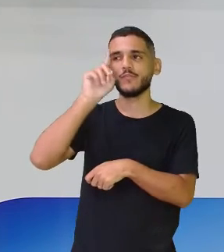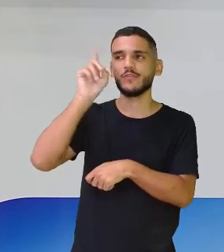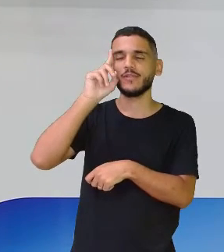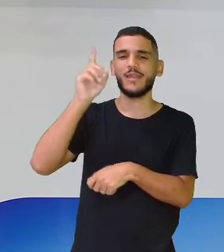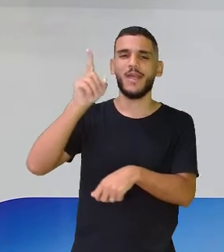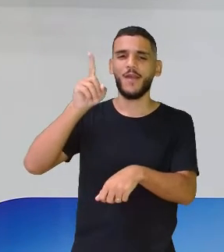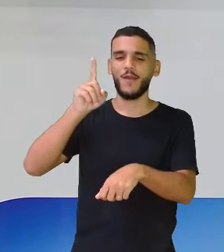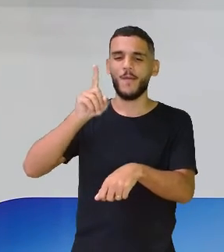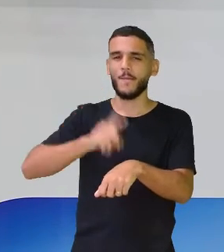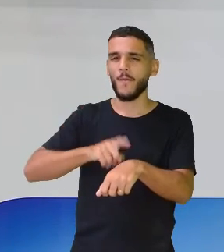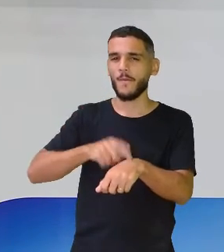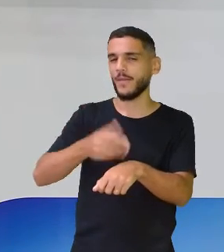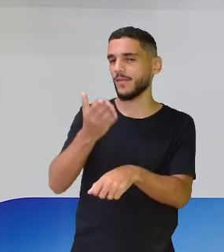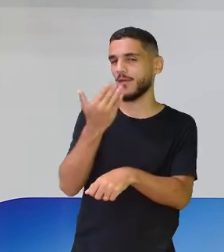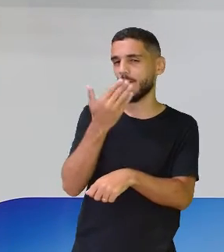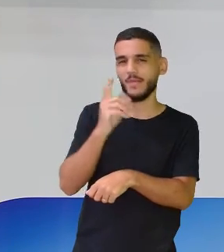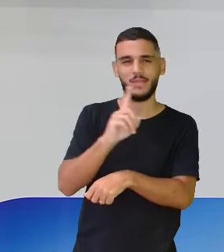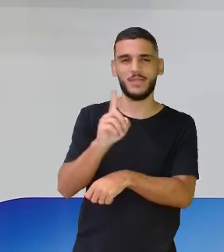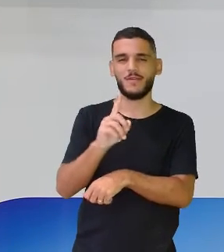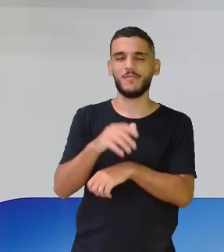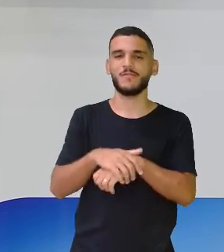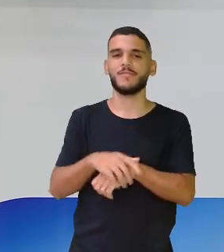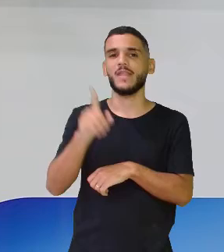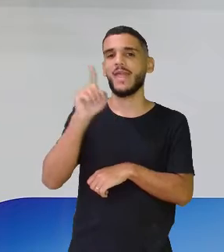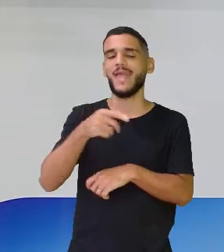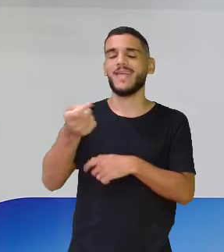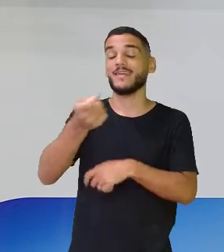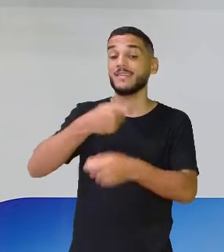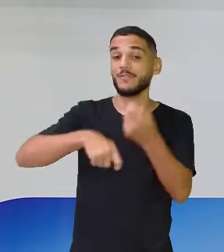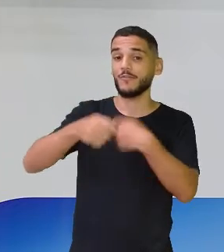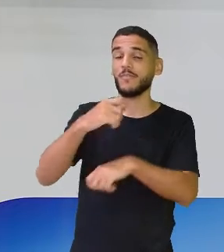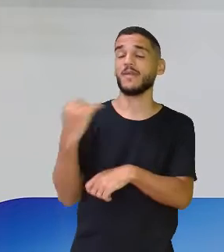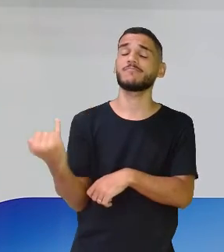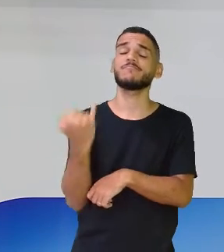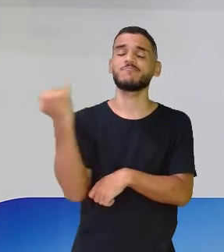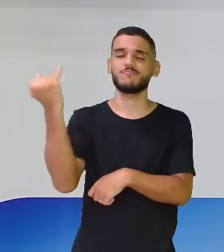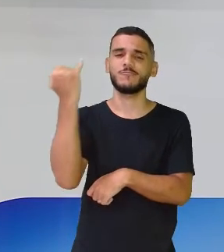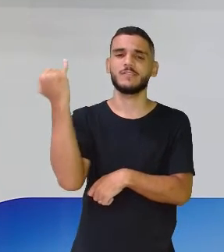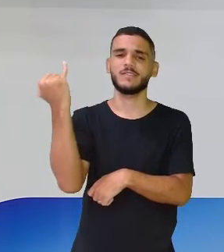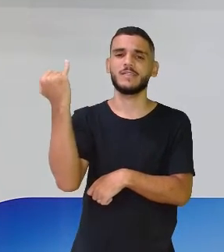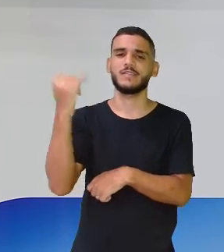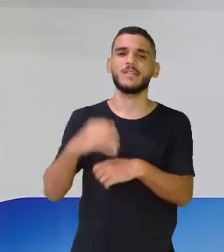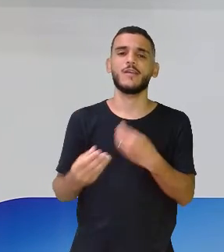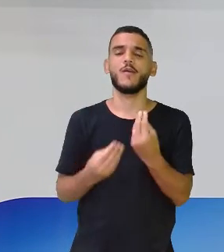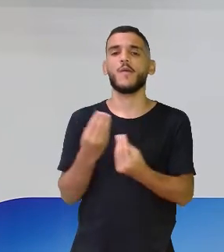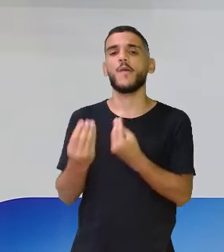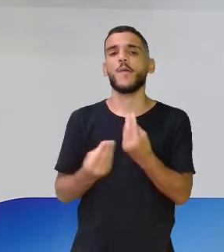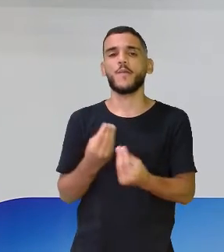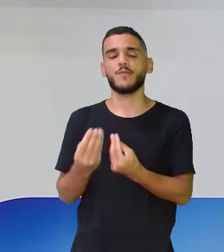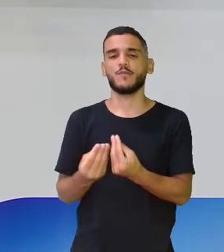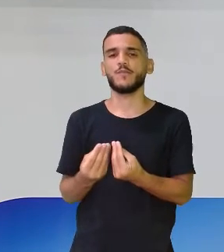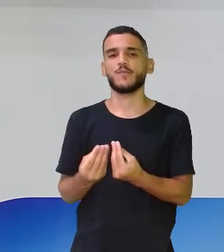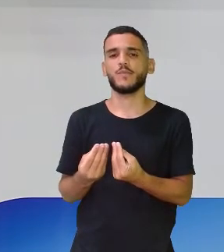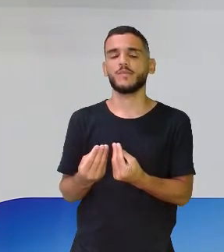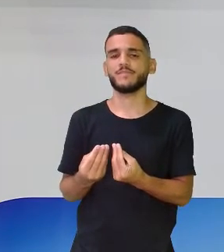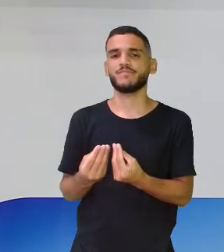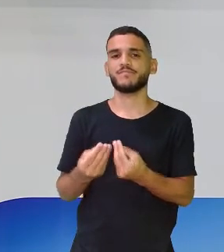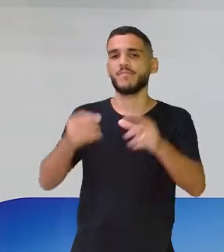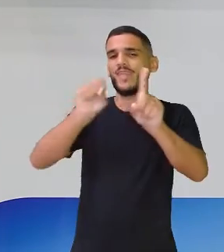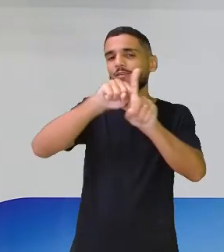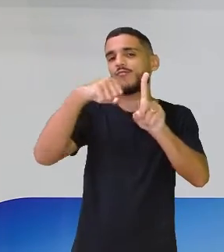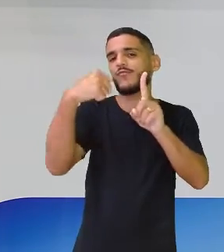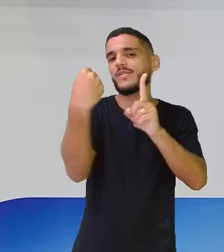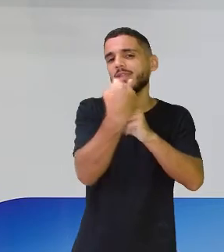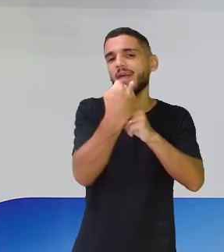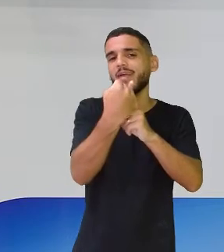de comprar comida, não. A economia ela vai ser fundamental de a gente poder dizer, vai ter essa